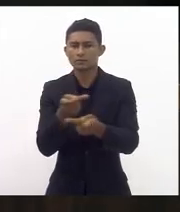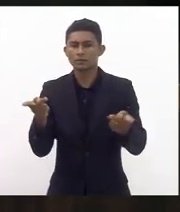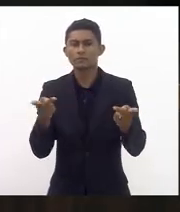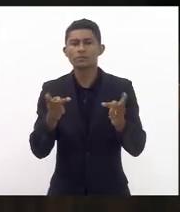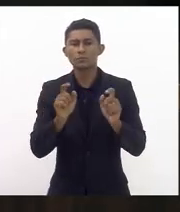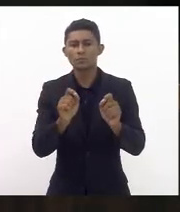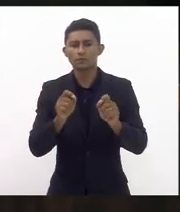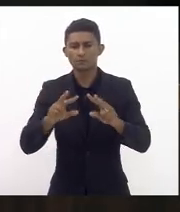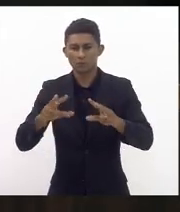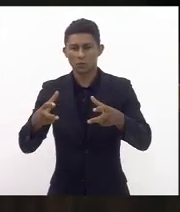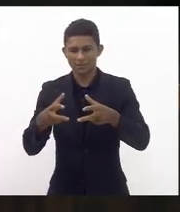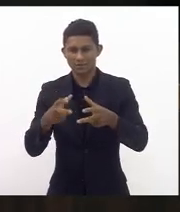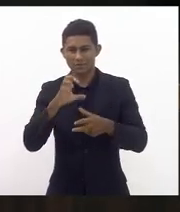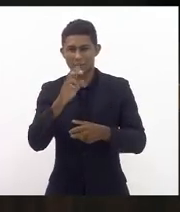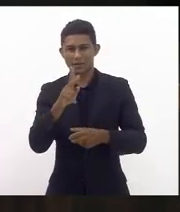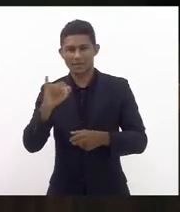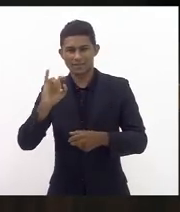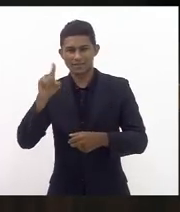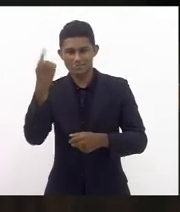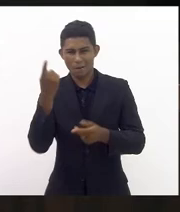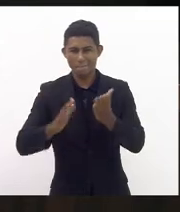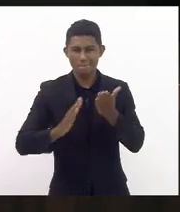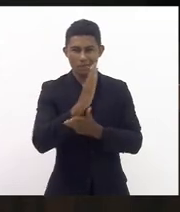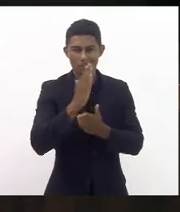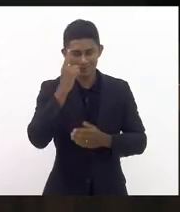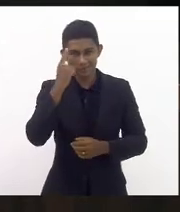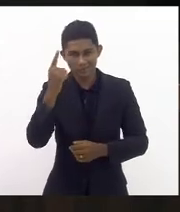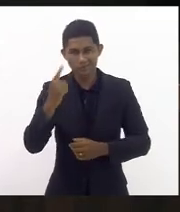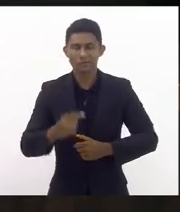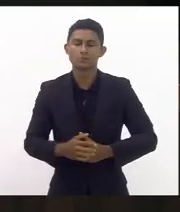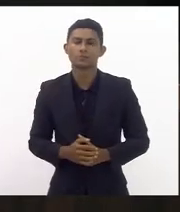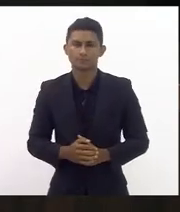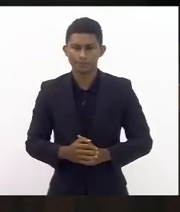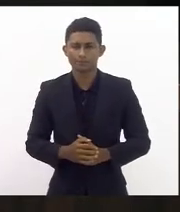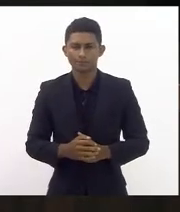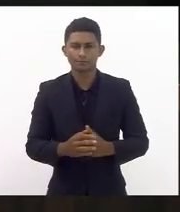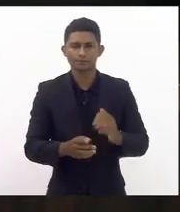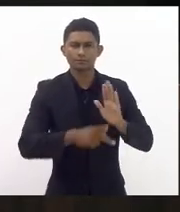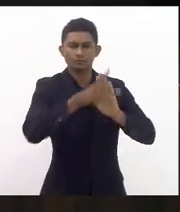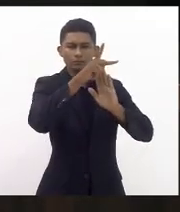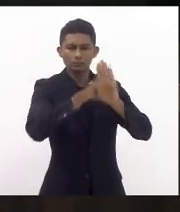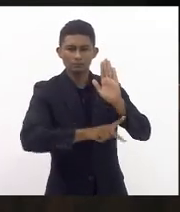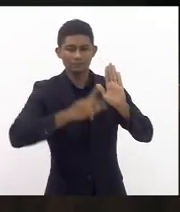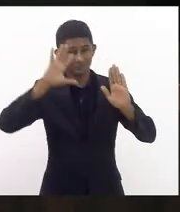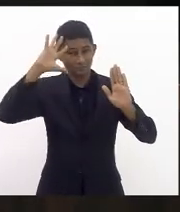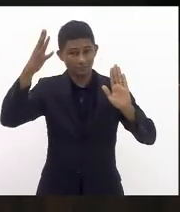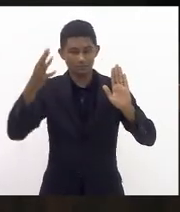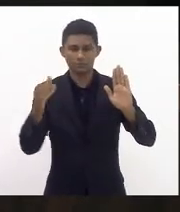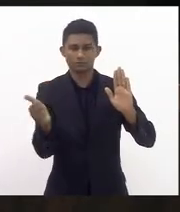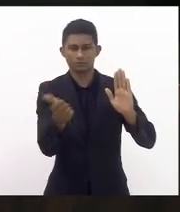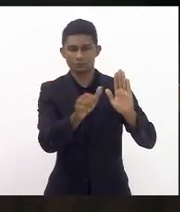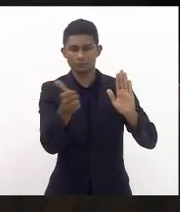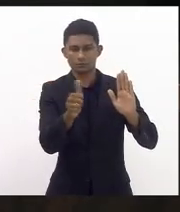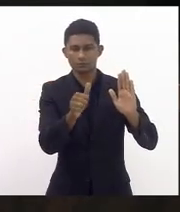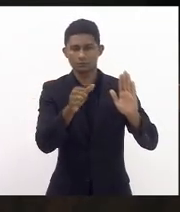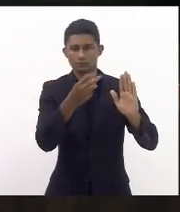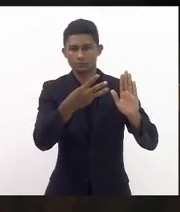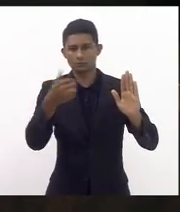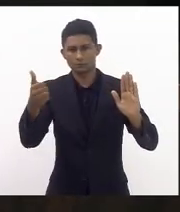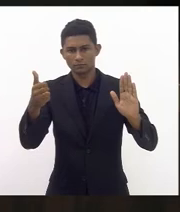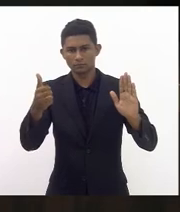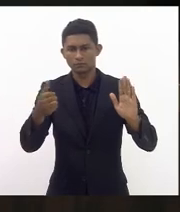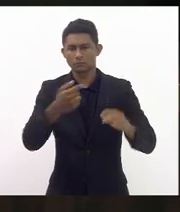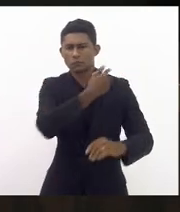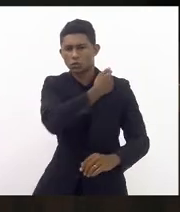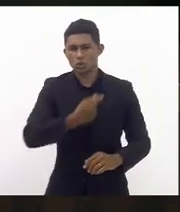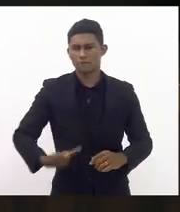à Comissão Parlamentar de Inquérito que nós aprovamos hoje, projeto de resolução 1131, que ele não é contra nenhum